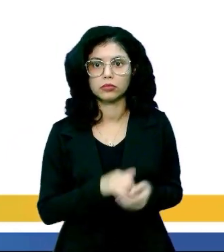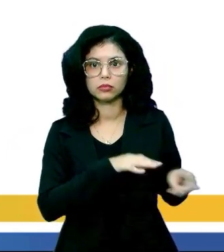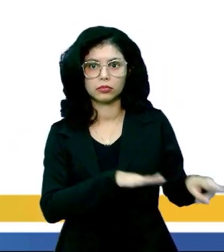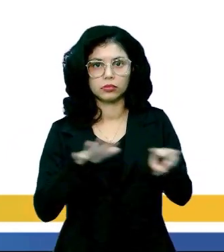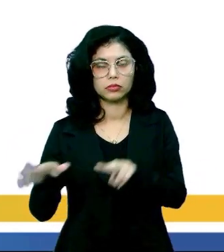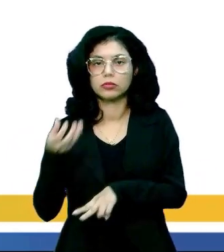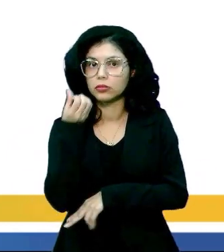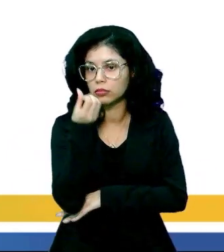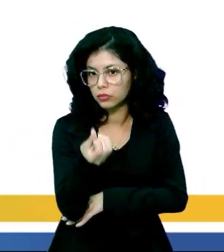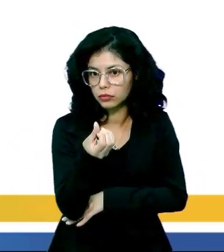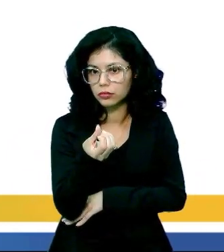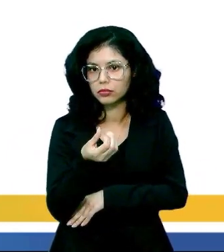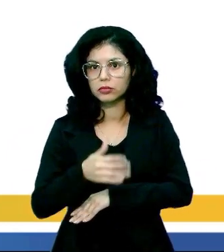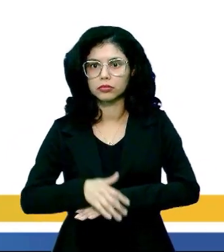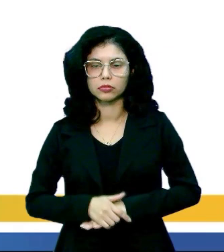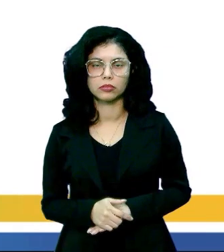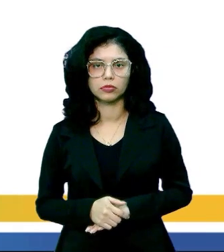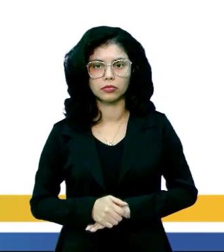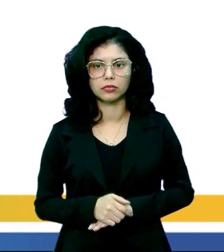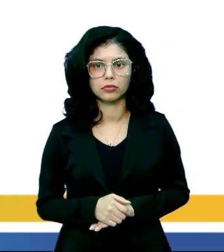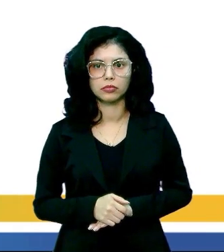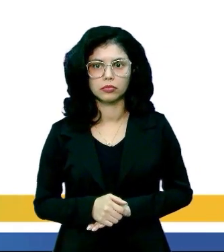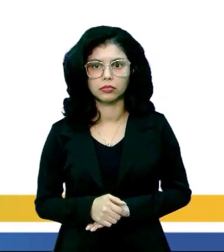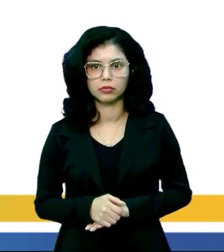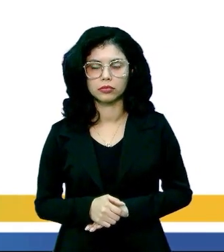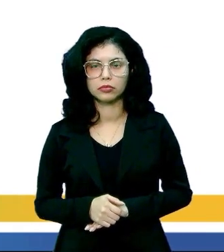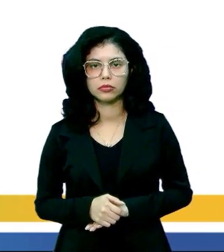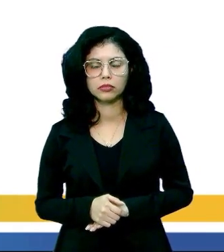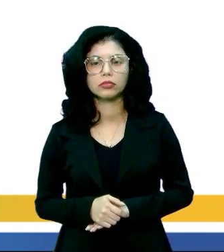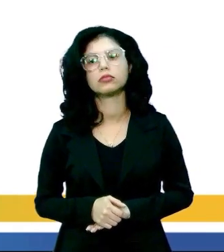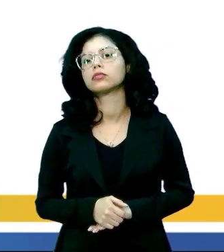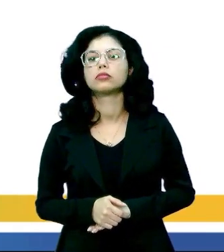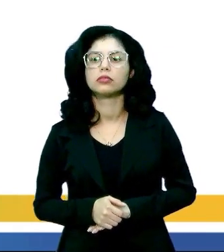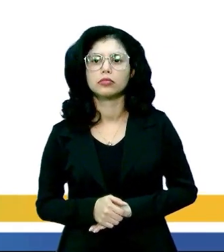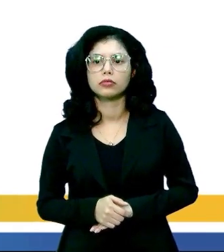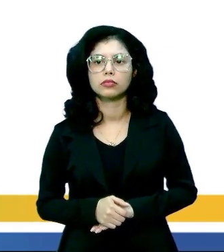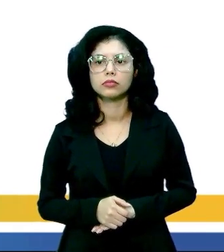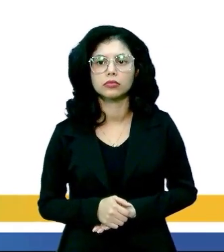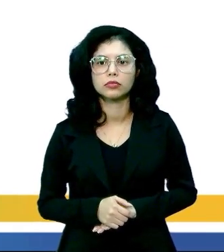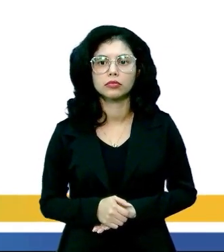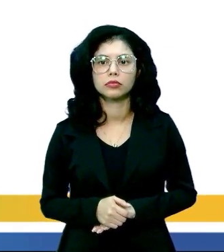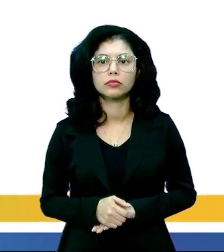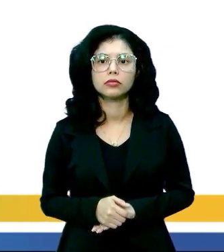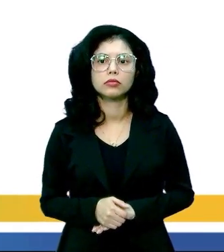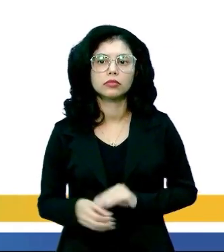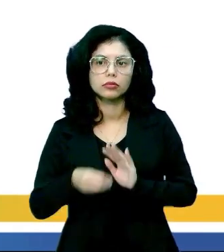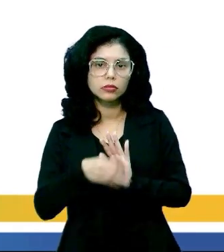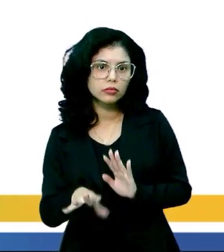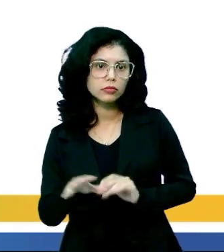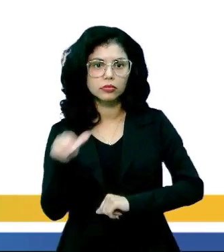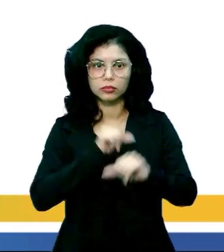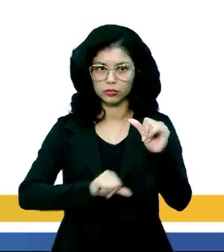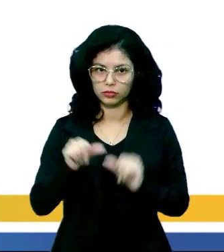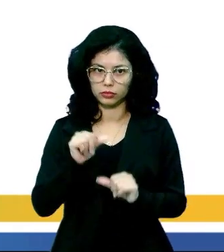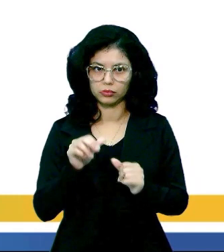meta de produção da semana em 6 horas, em 6 dias. Em virtude de